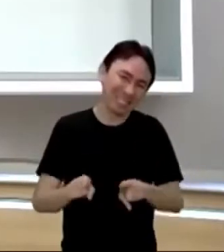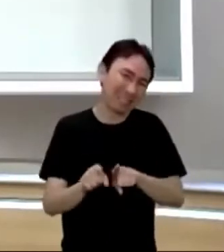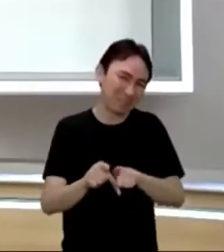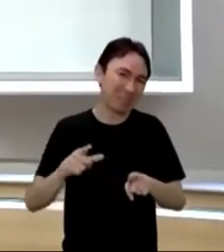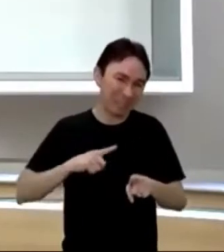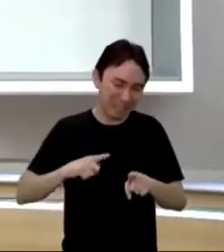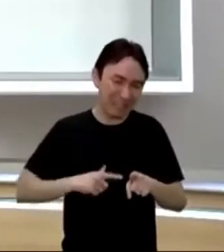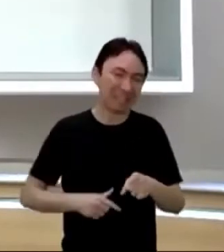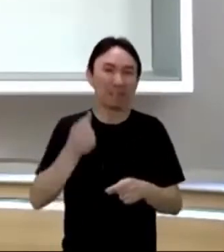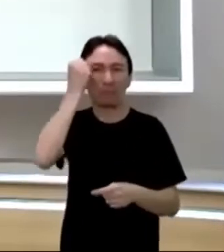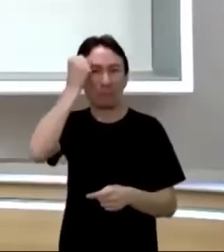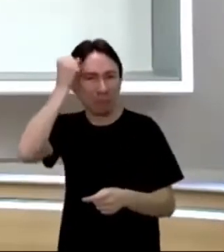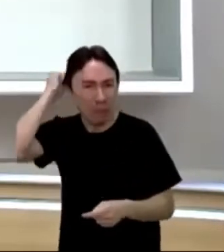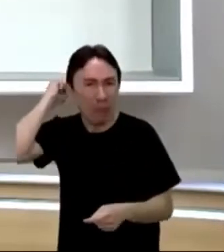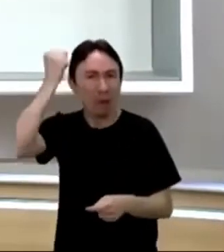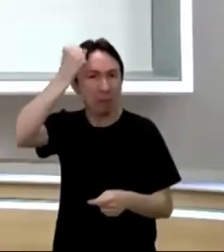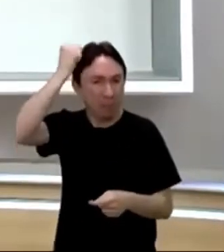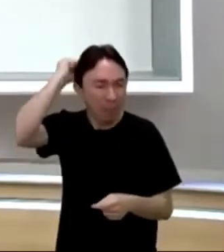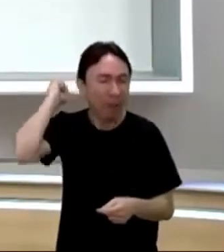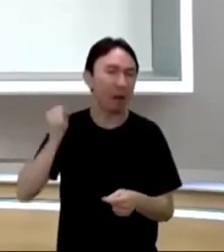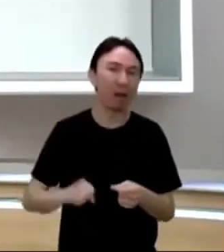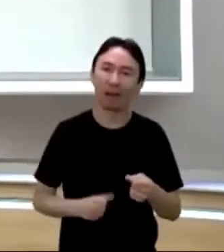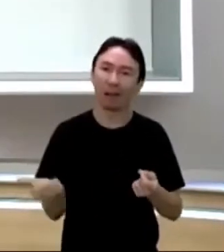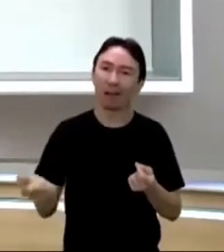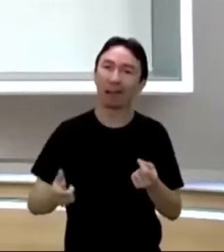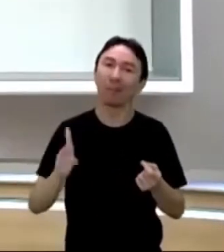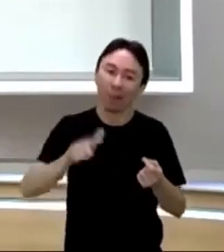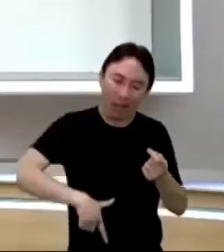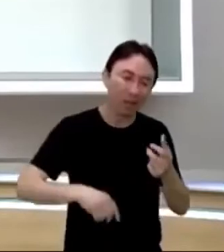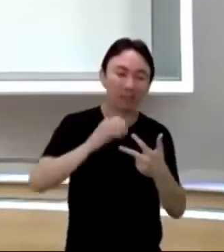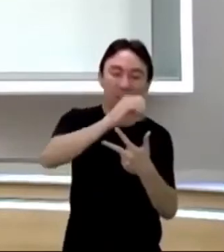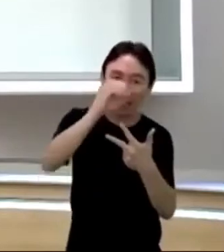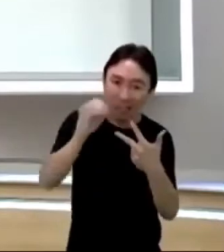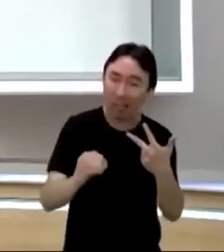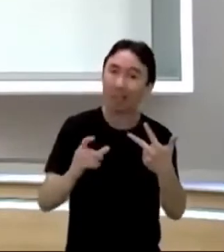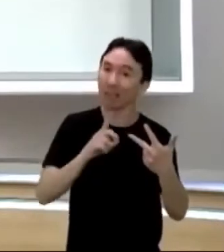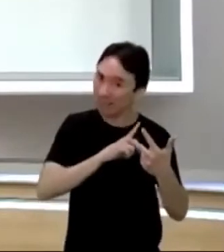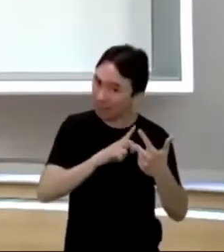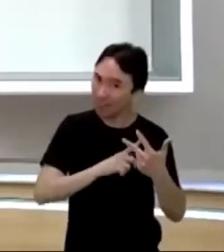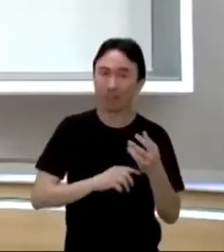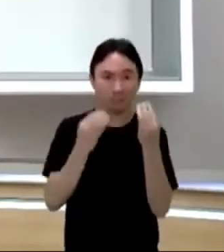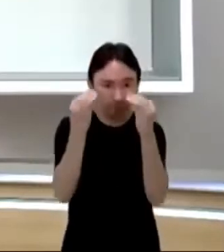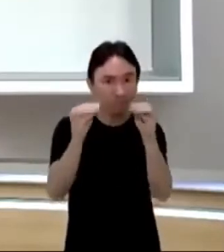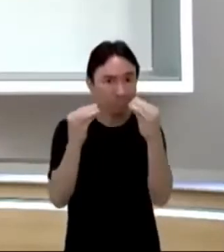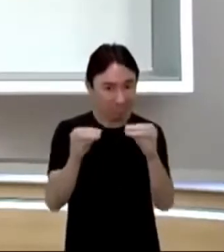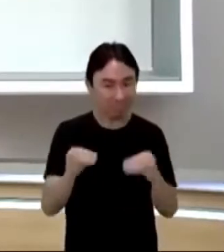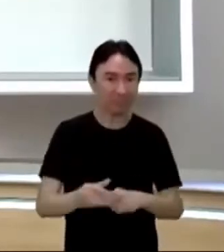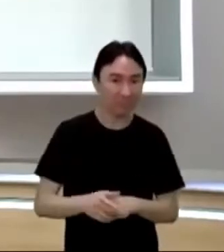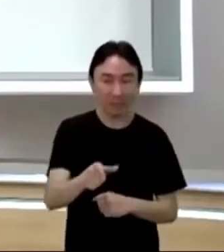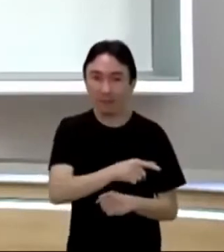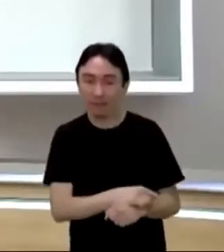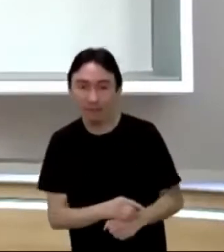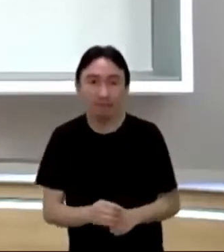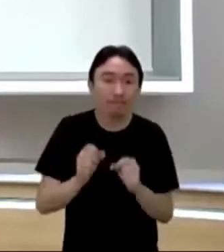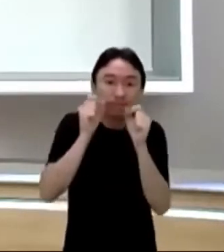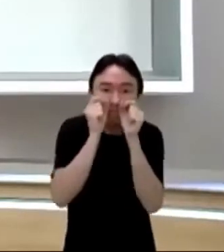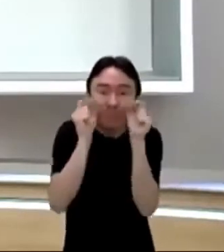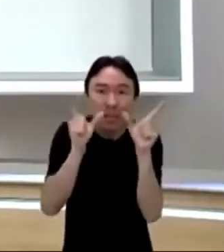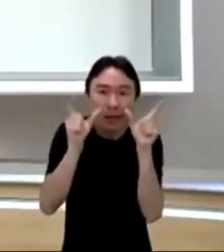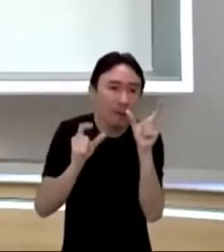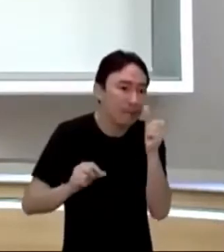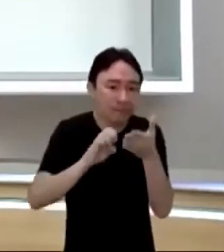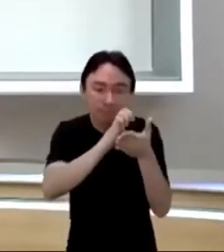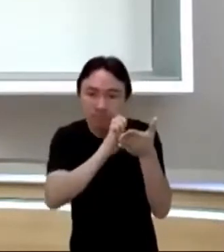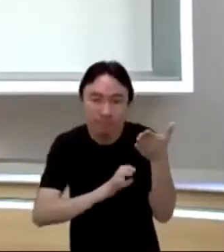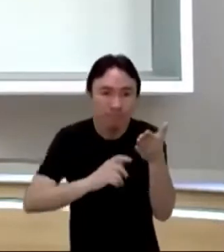vestibulares, cai também na prova do Enem, então é interessante prestar atenção, é interessante fazer os exercícios, participar